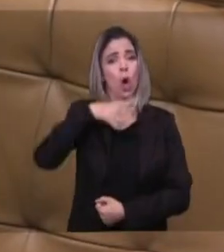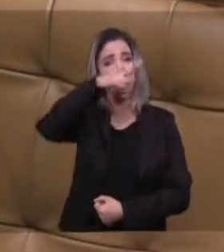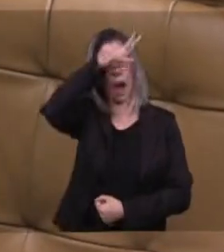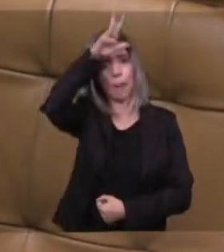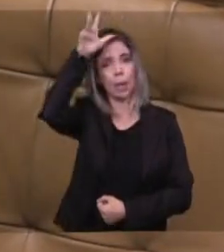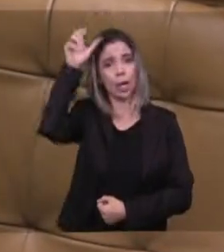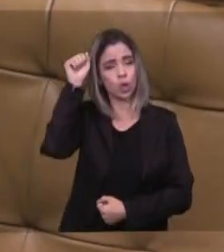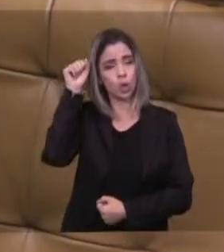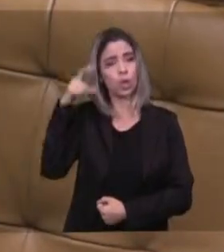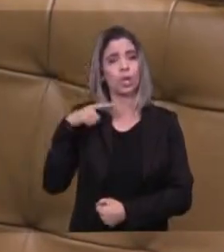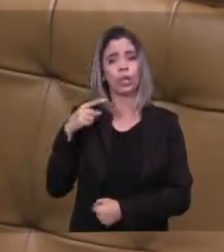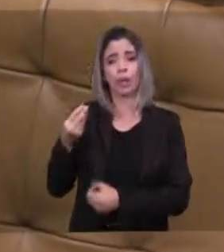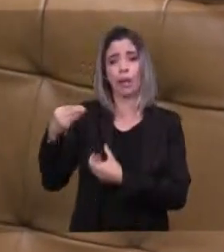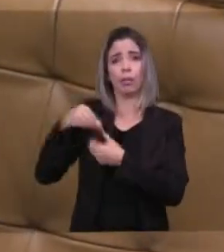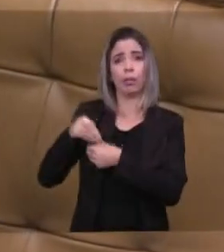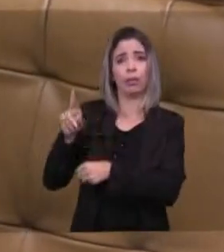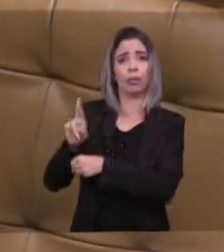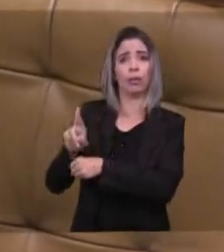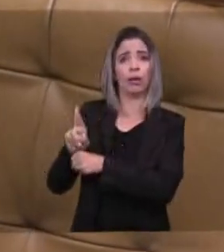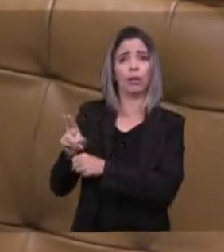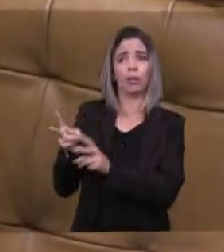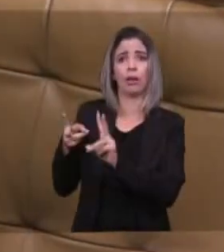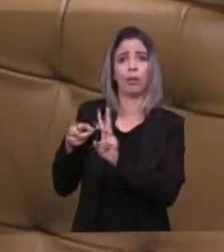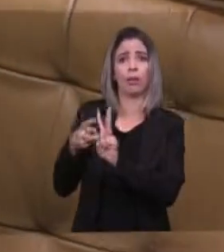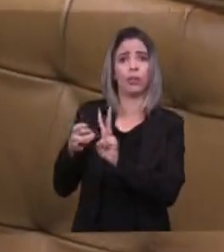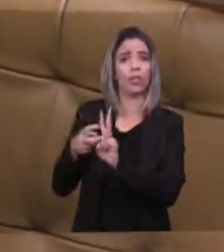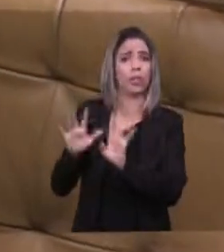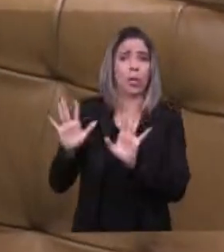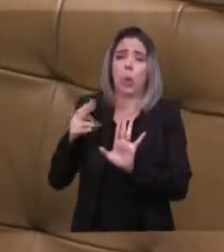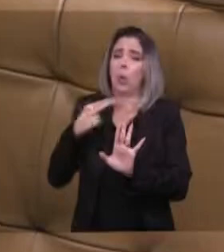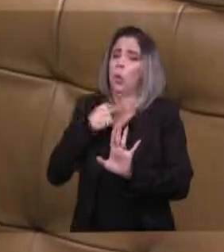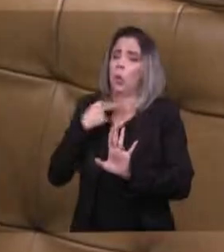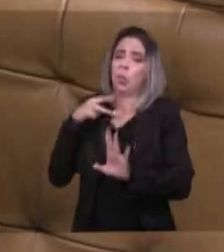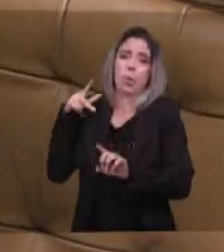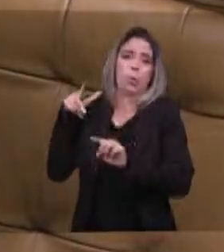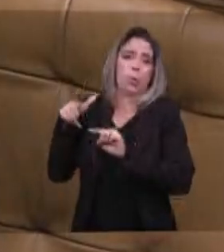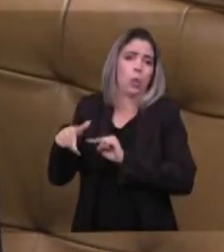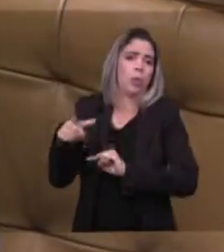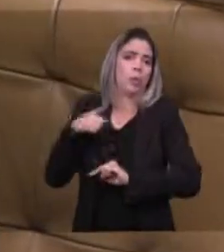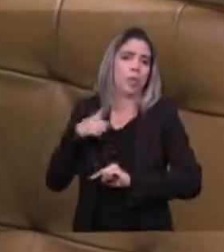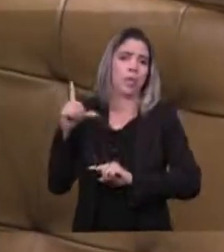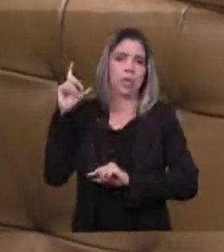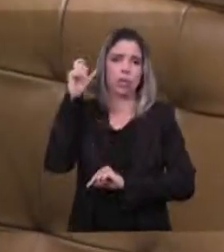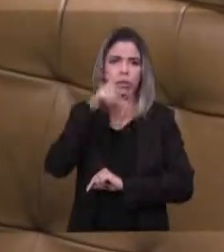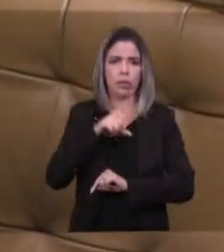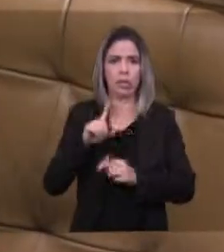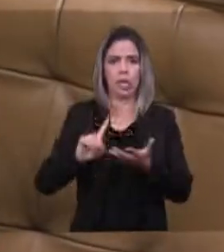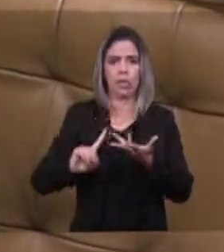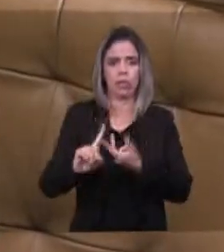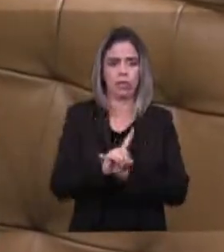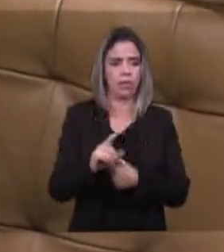Amazonas, que está em reserva indígena. Não pode fazer. Ministros votam o processo recurso extraordinário número